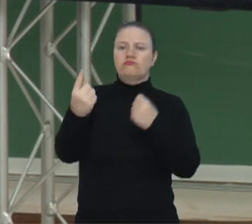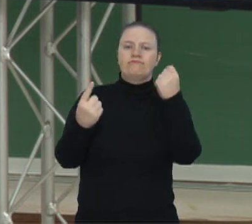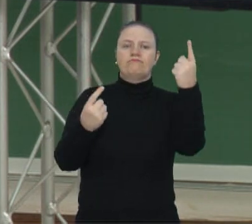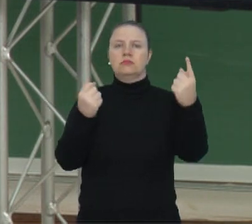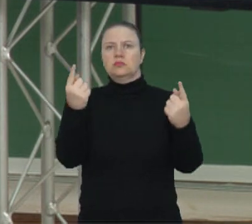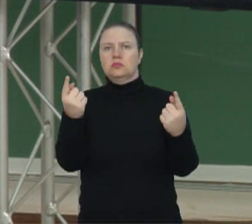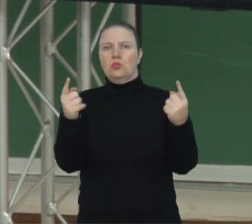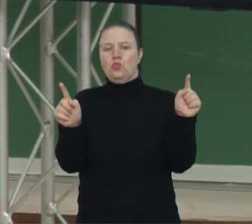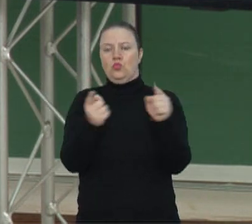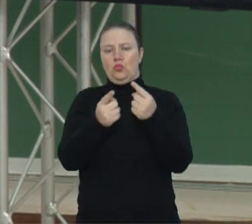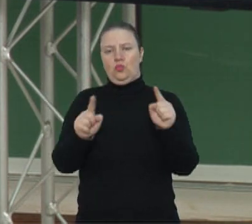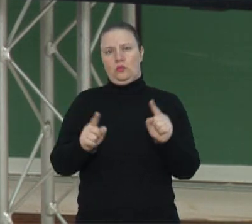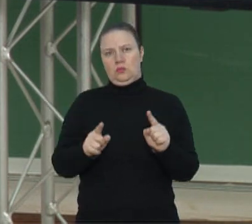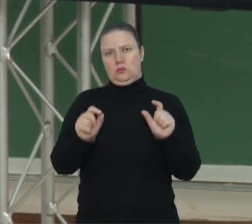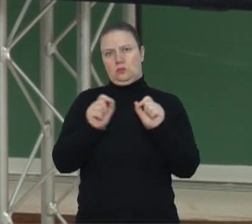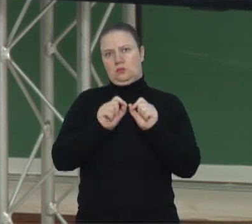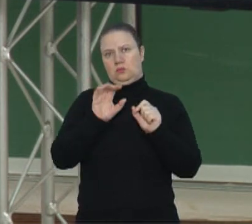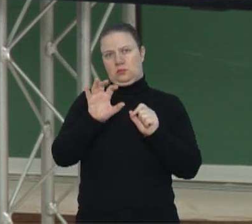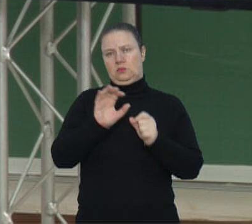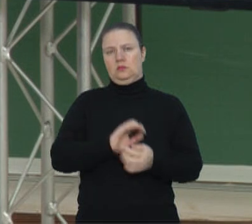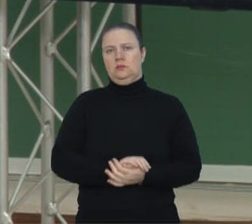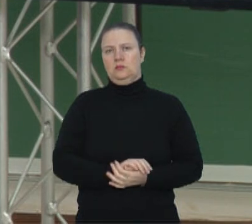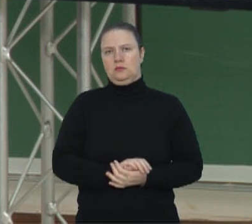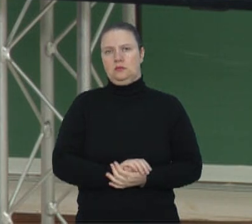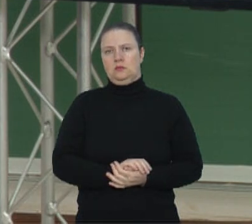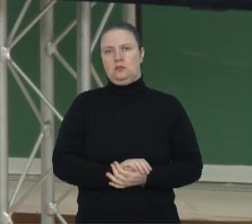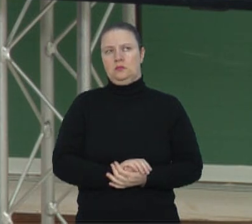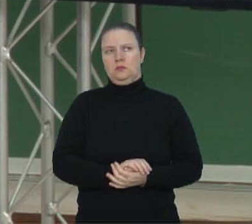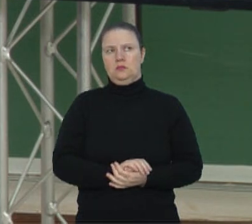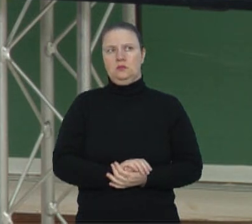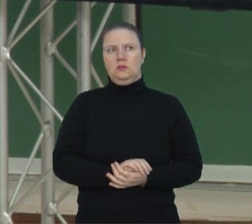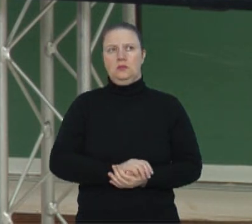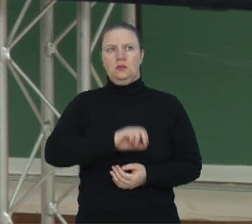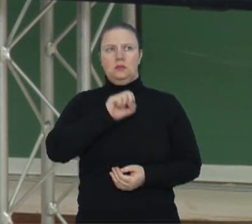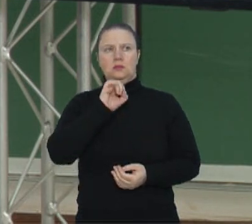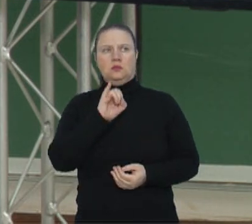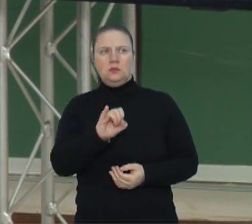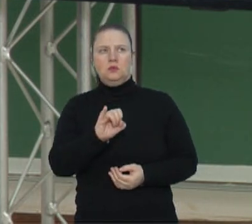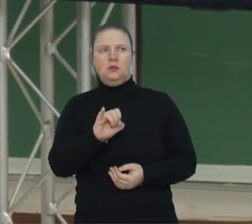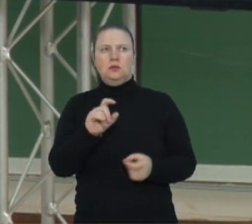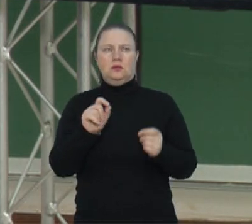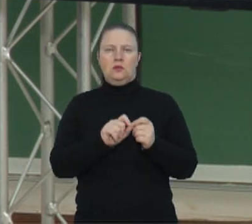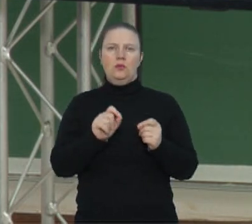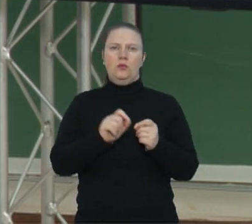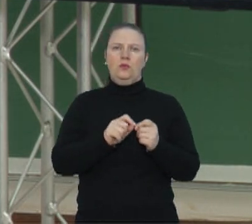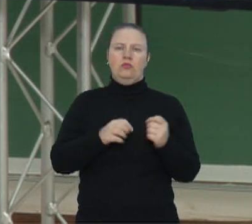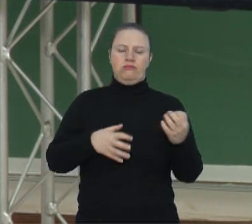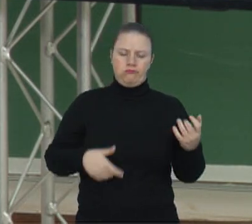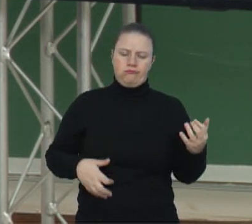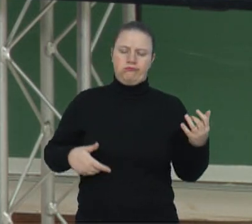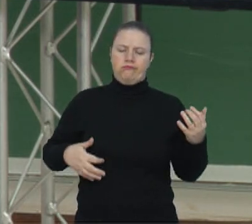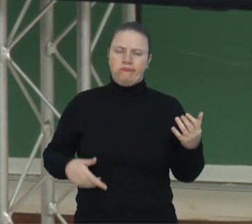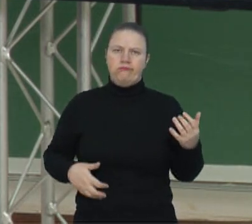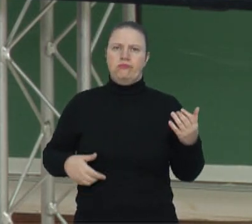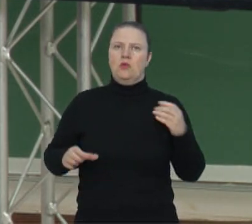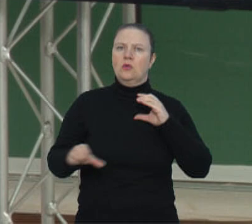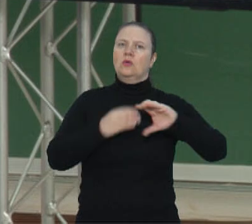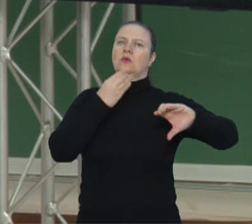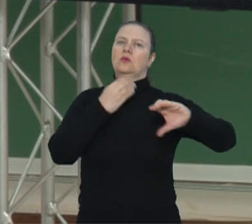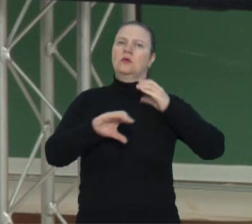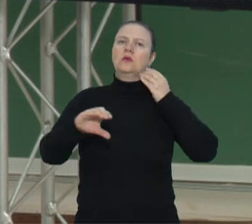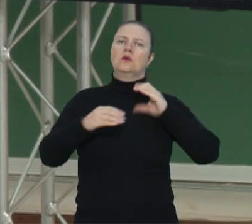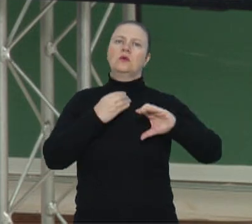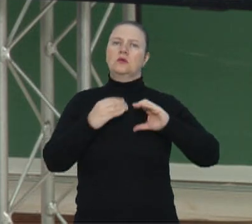bem avançado. Uma melodia e uma harmonia ao mesmo tempo. Mas se eu estiver tocando o instrumento e cantando, então eu estou produzindo